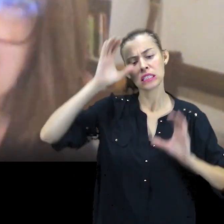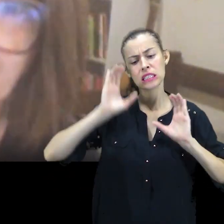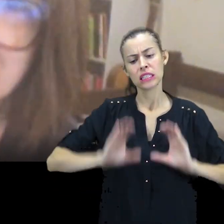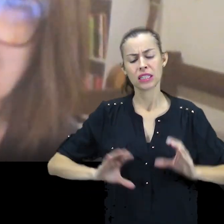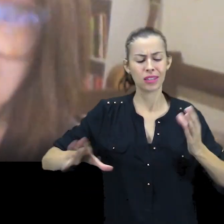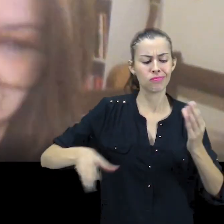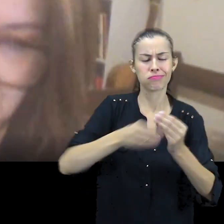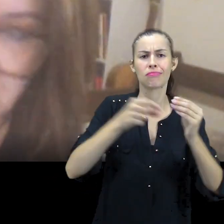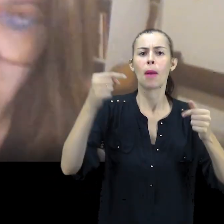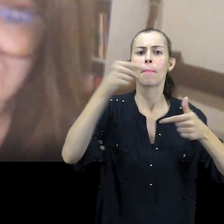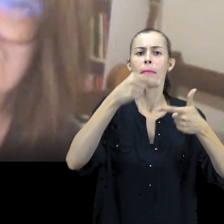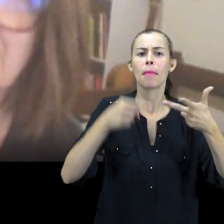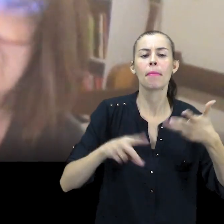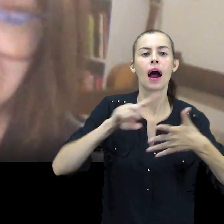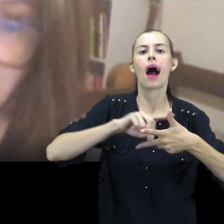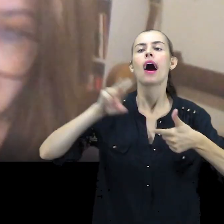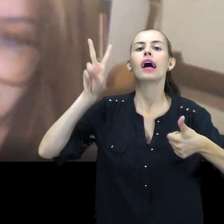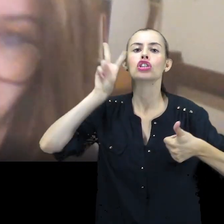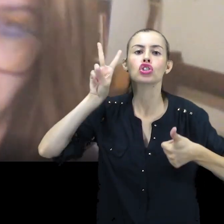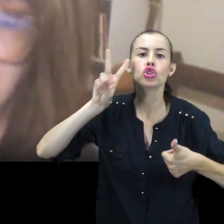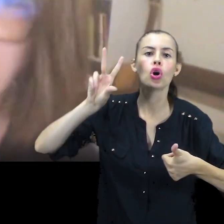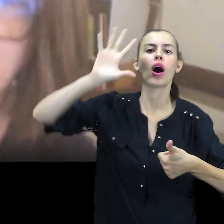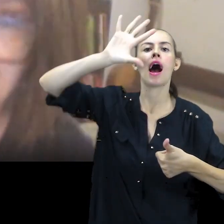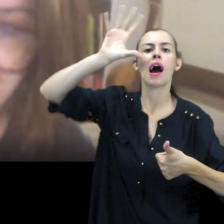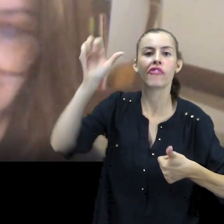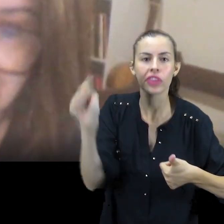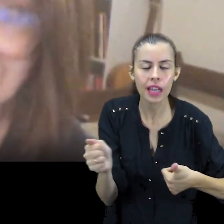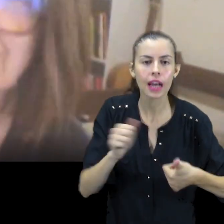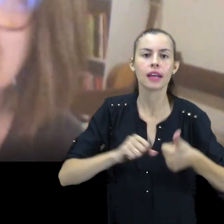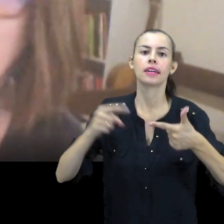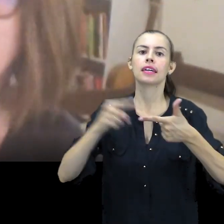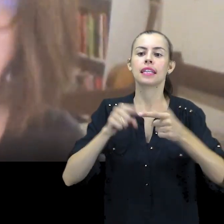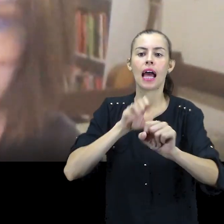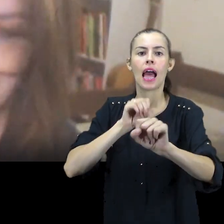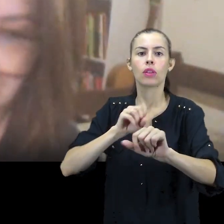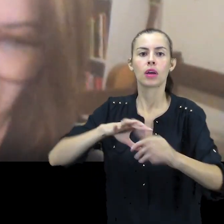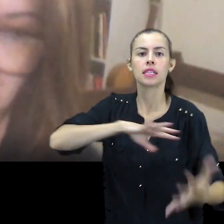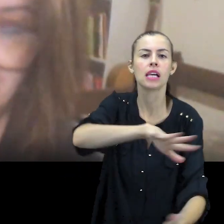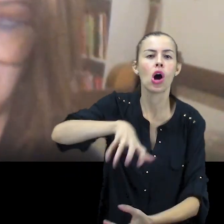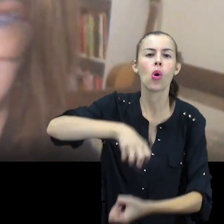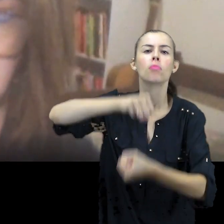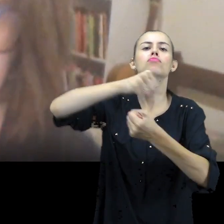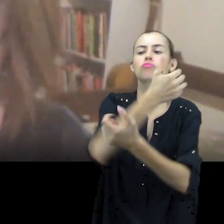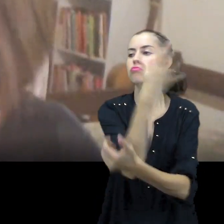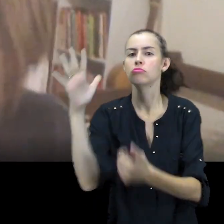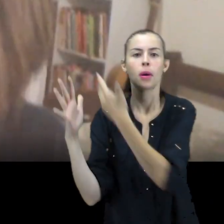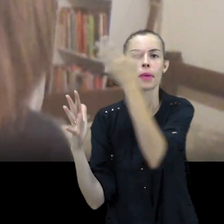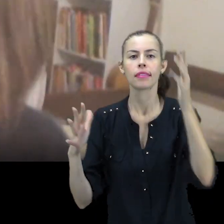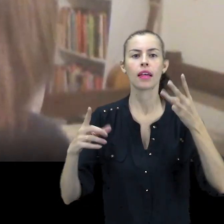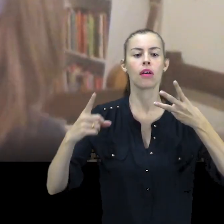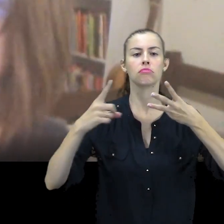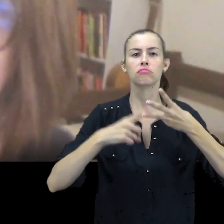a educação para as relações étnico-raciais, o ensino de história e cultura africana e educação ambiental.